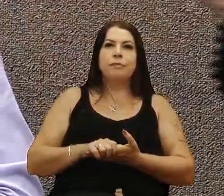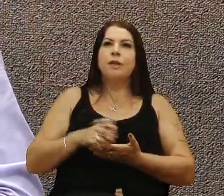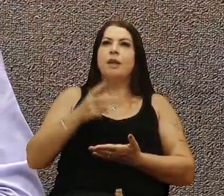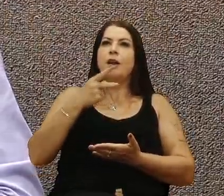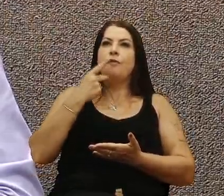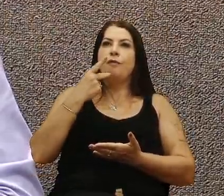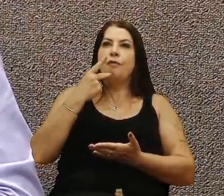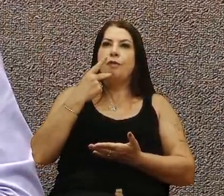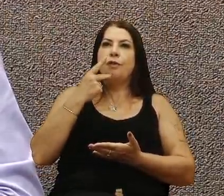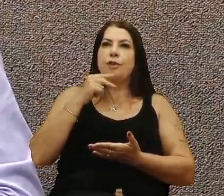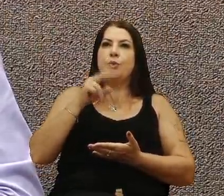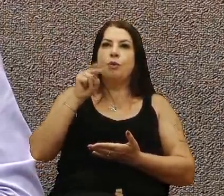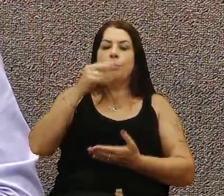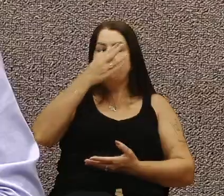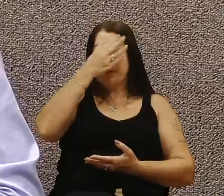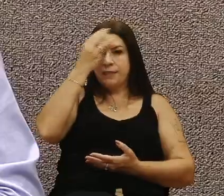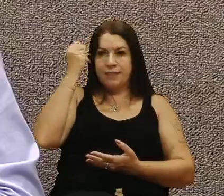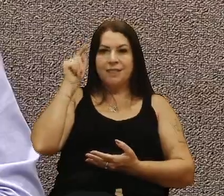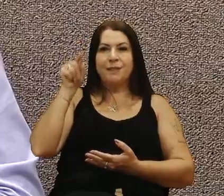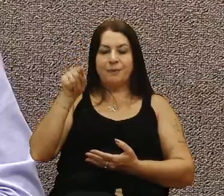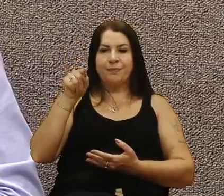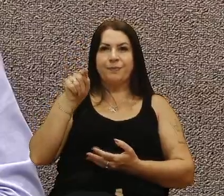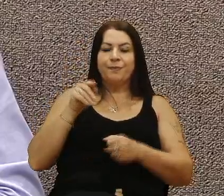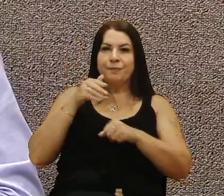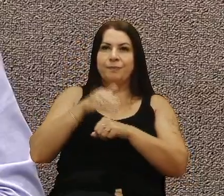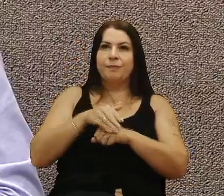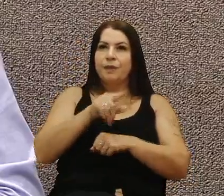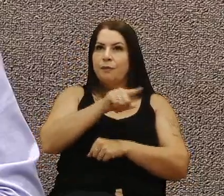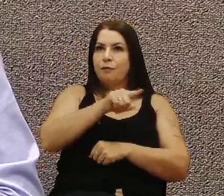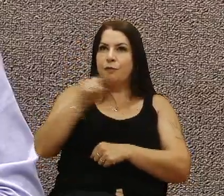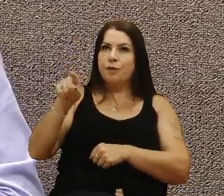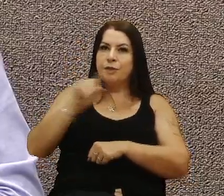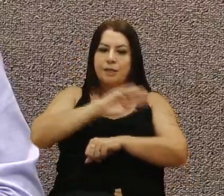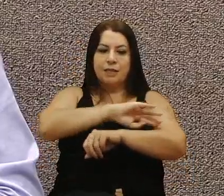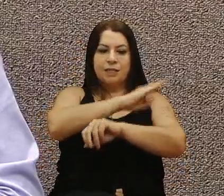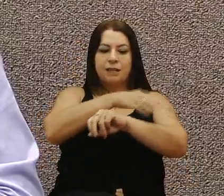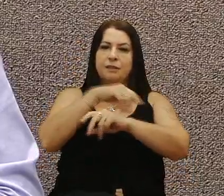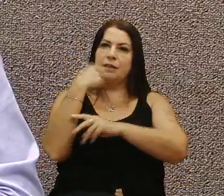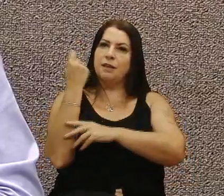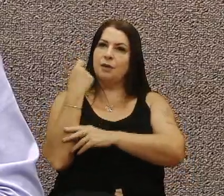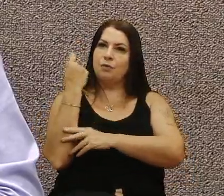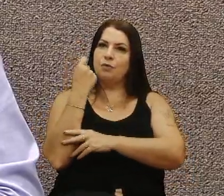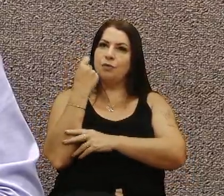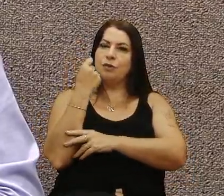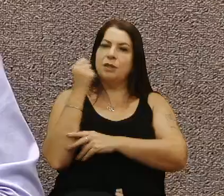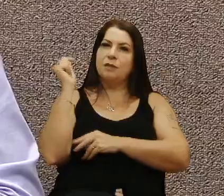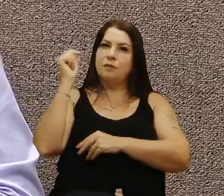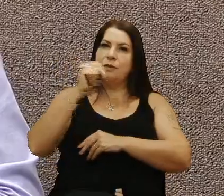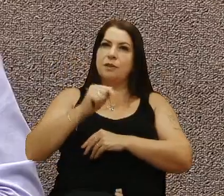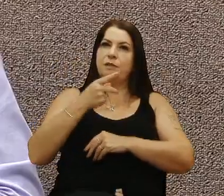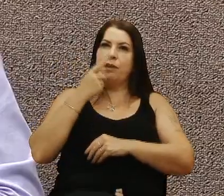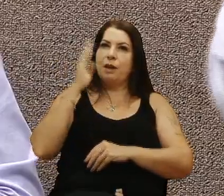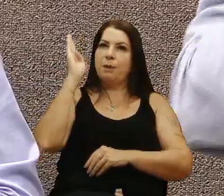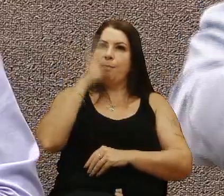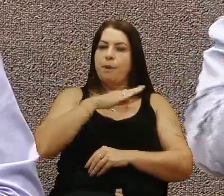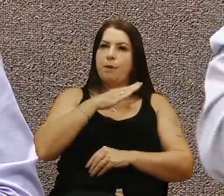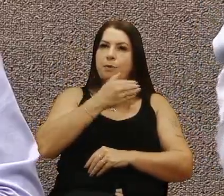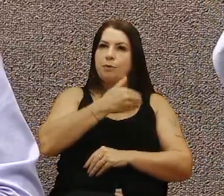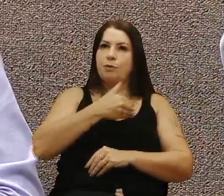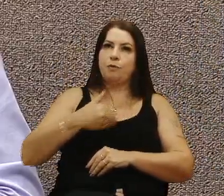o seguinte, que eu nunca mais vou esquecer: vocês da Serra Gaúcha, se vierem falar mal do governo